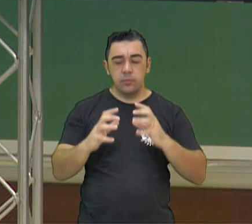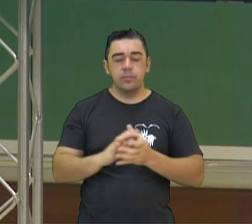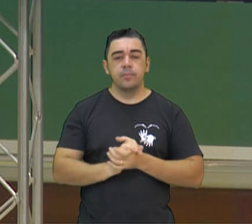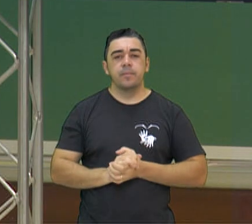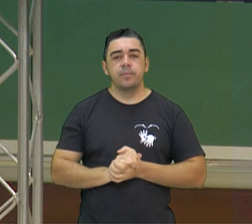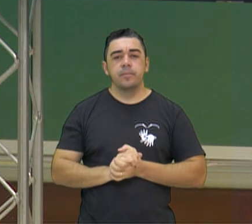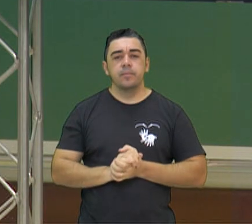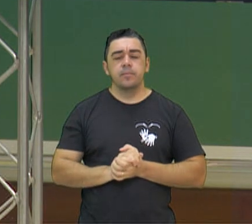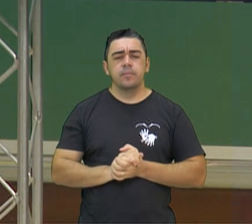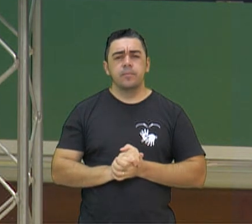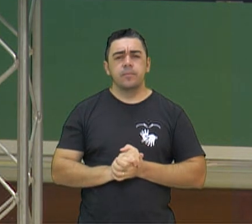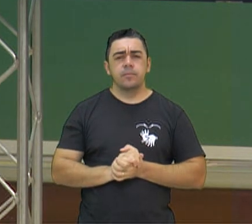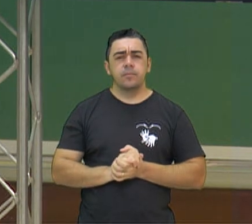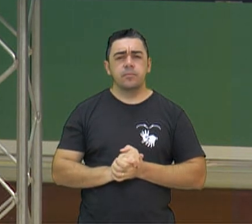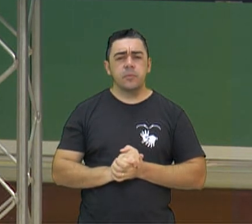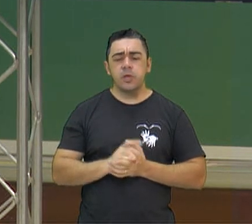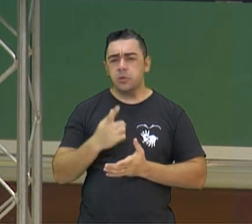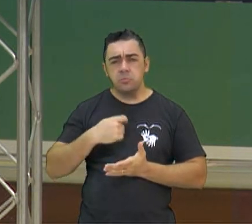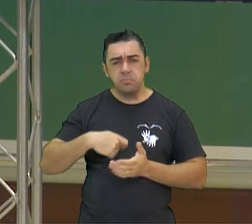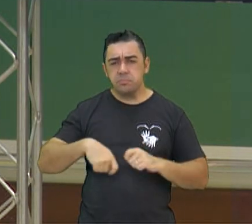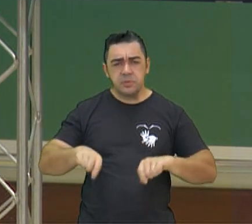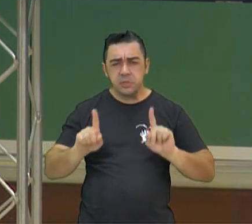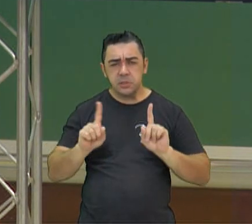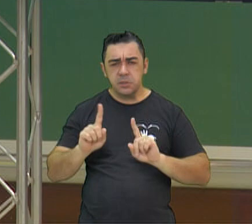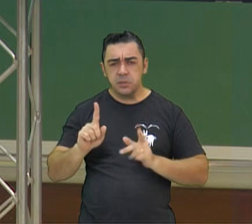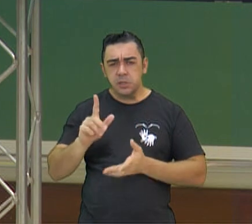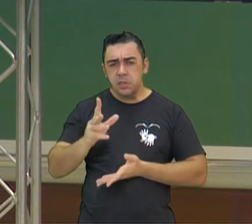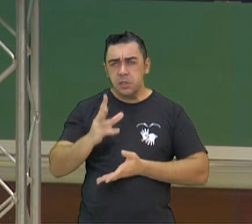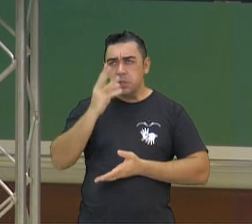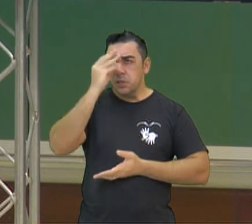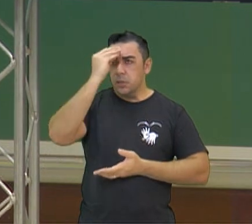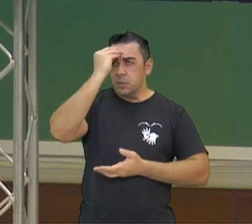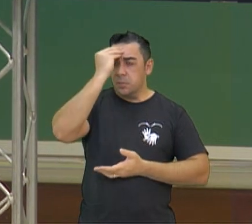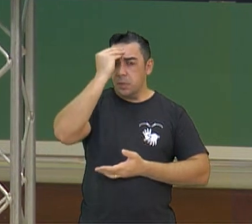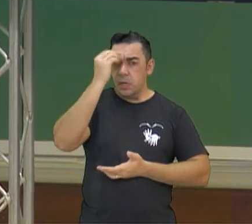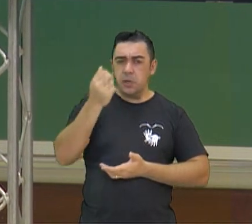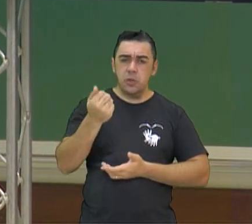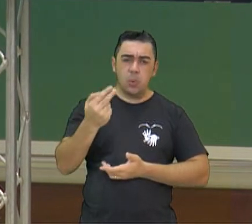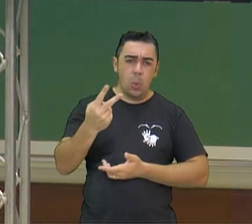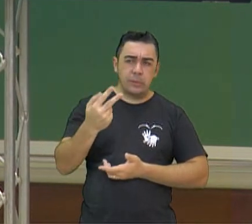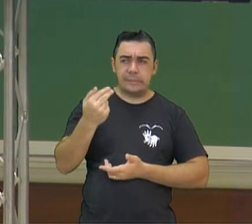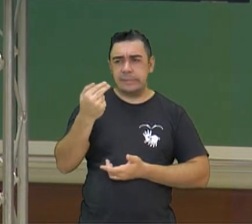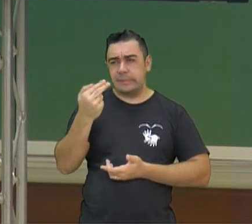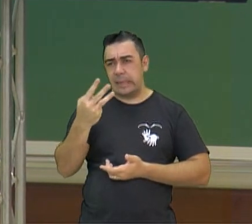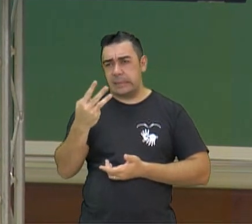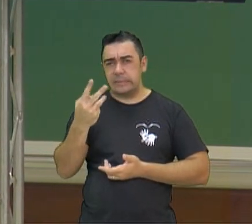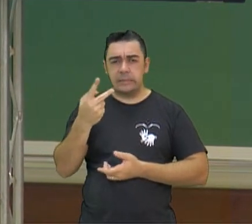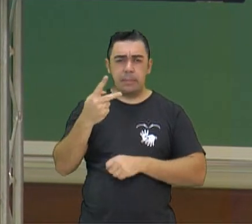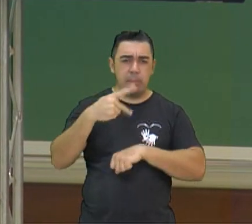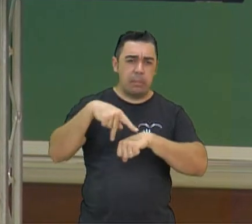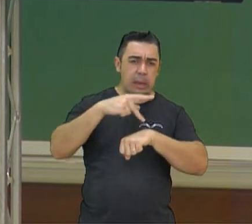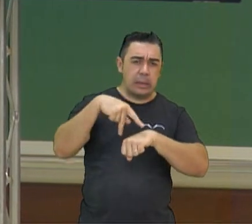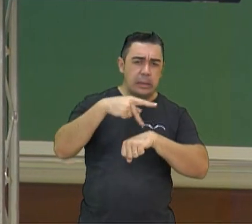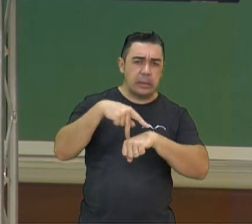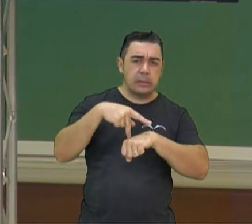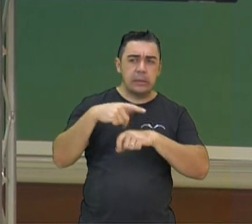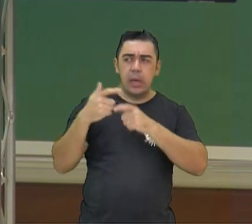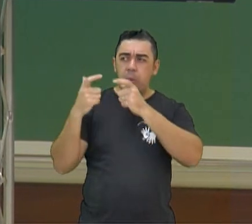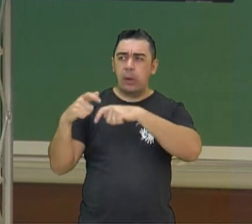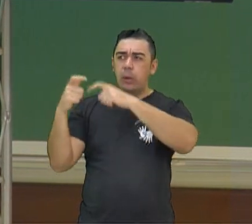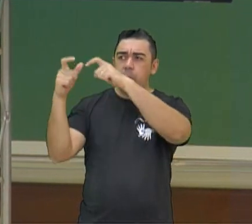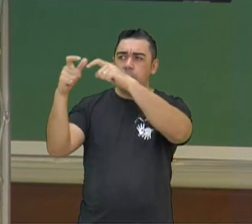para você. Eu não tenho que decorar os 12, 13, 15 países ou regiões ou áreas que acontecem os